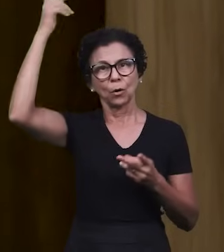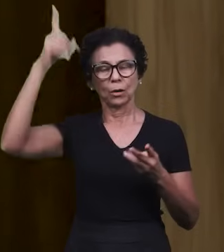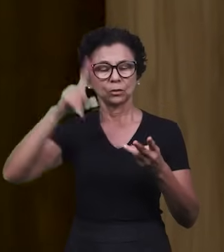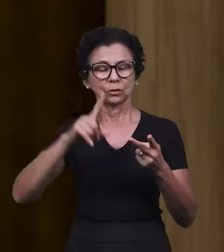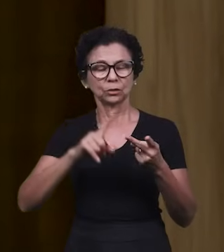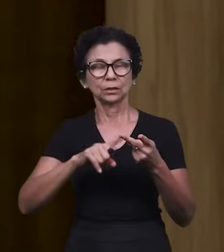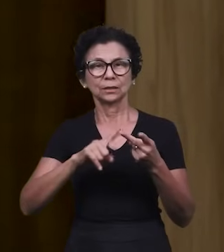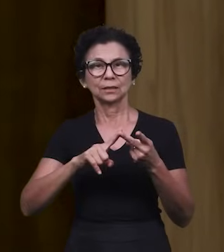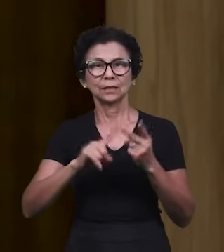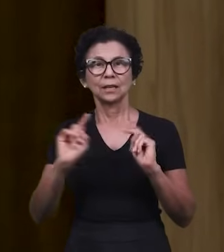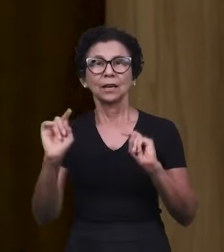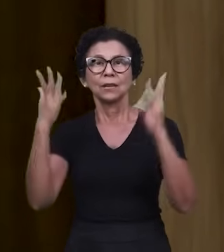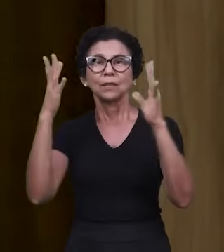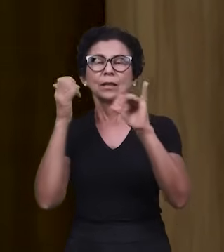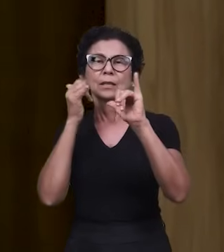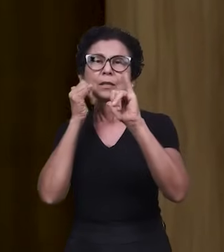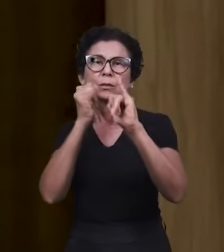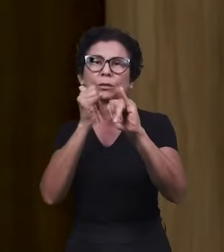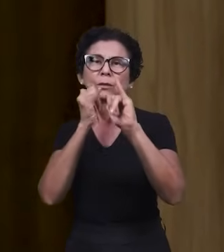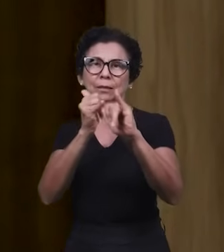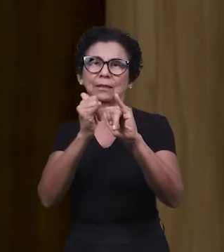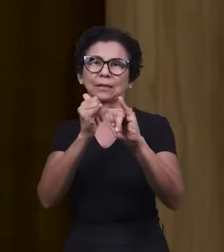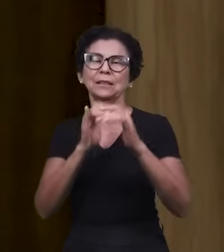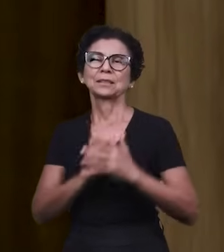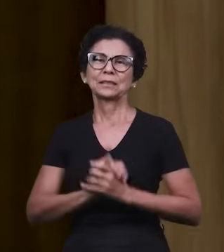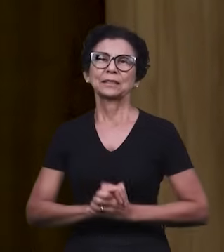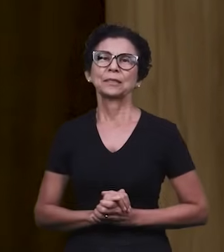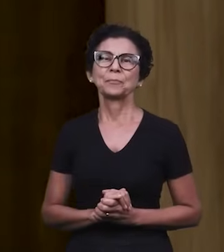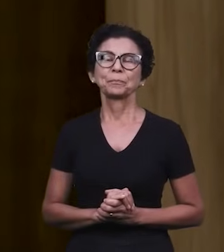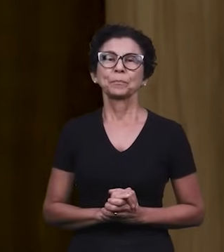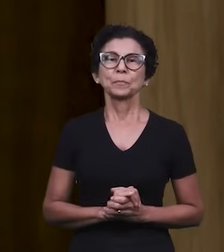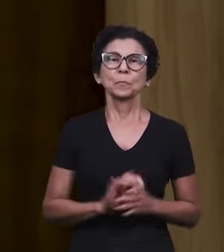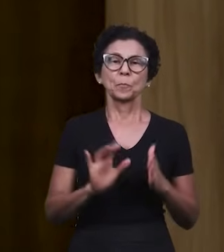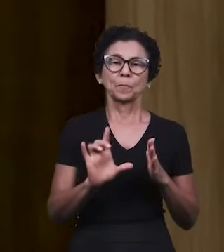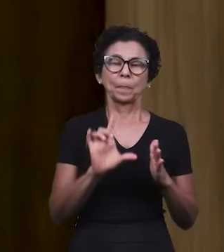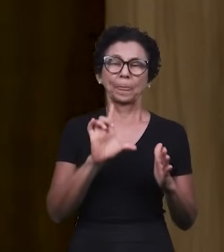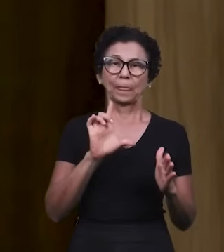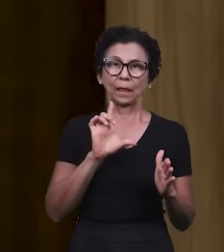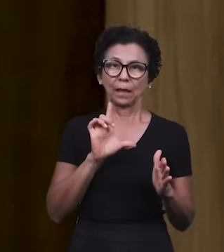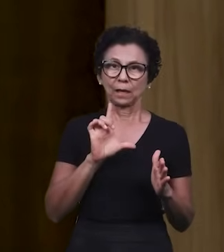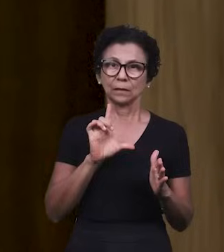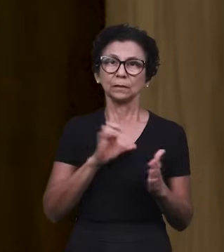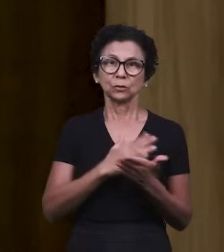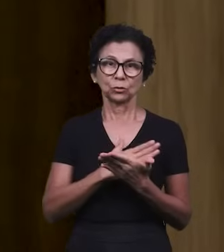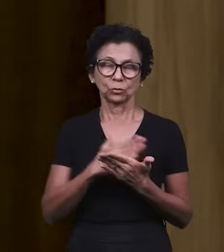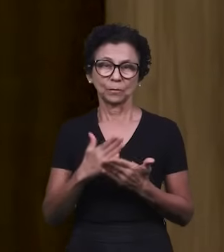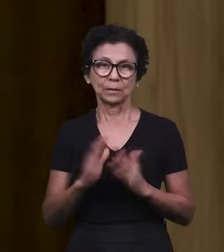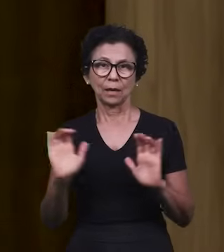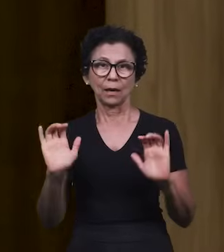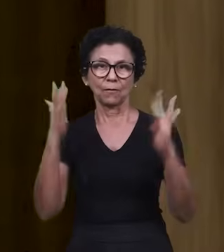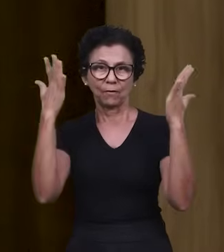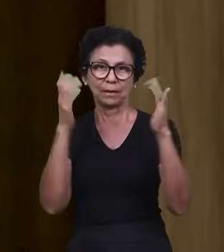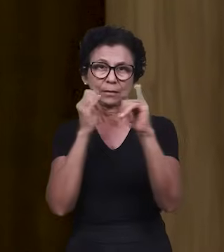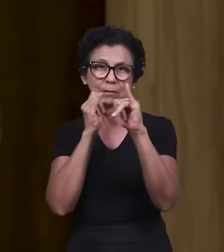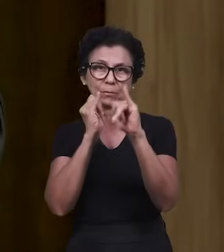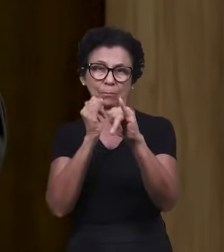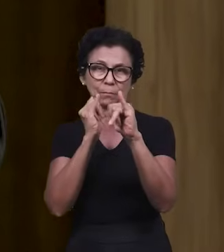das trombetas. Das trombetas. Né? E antes de iniciar a festa propriamente das